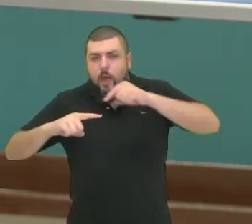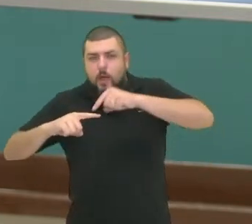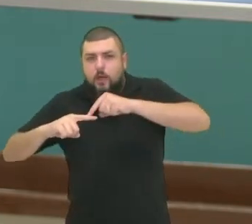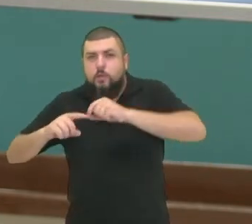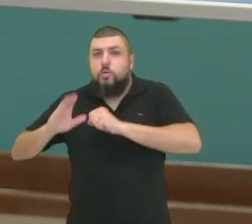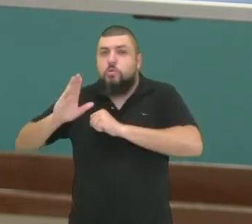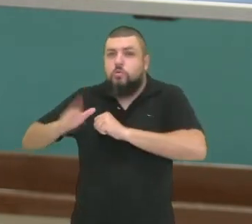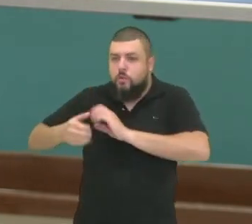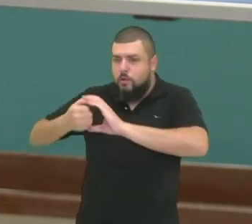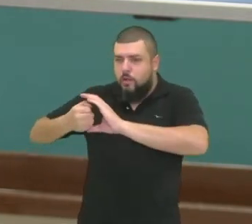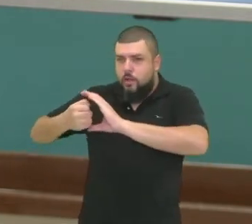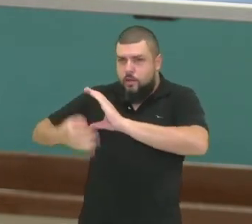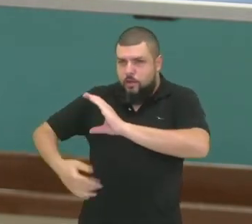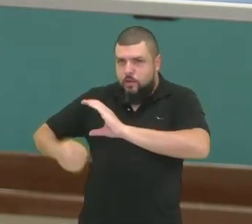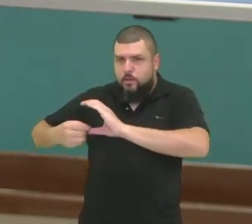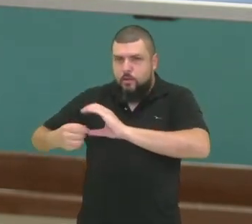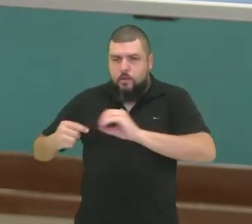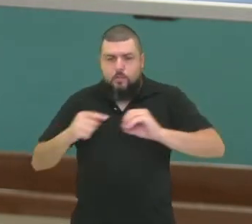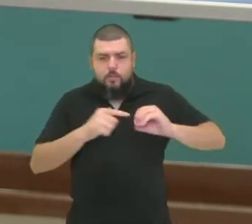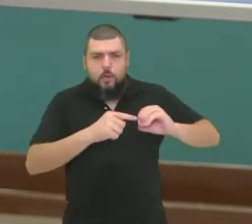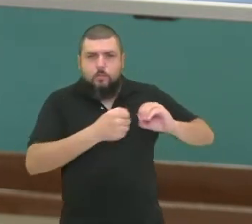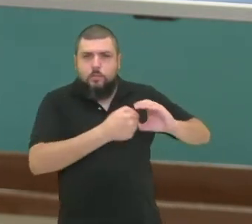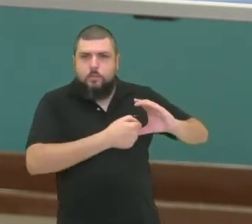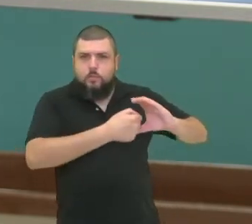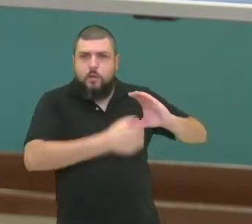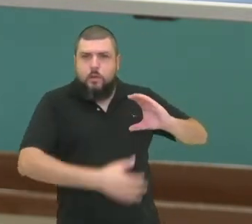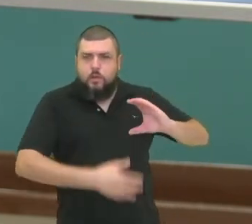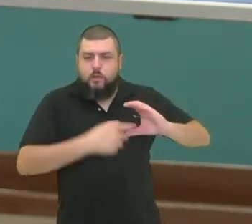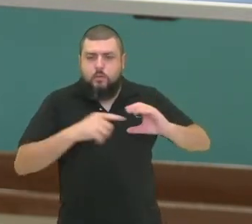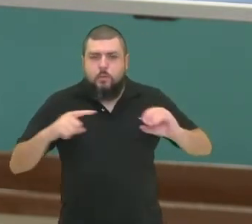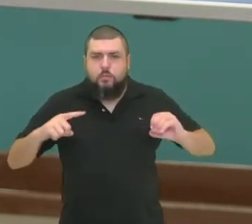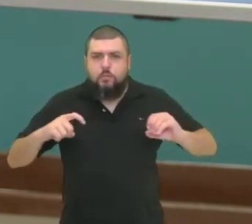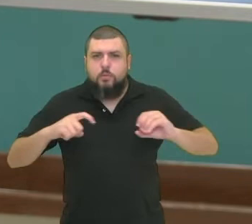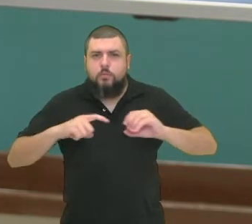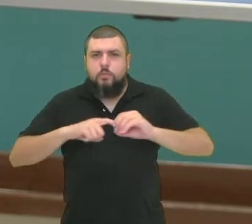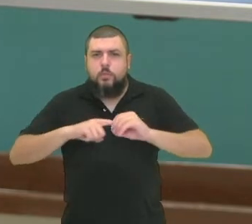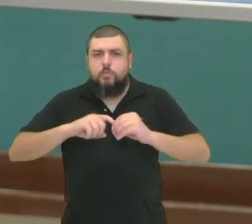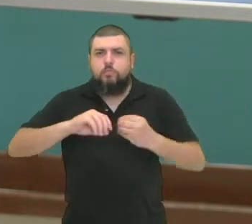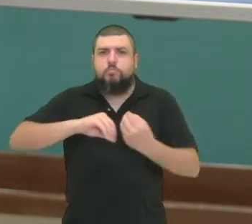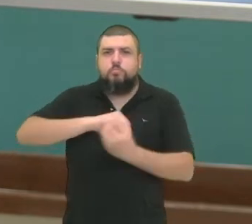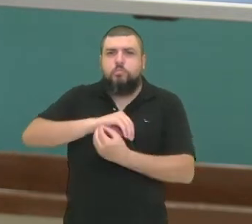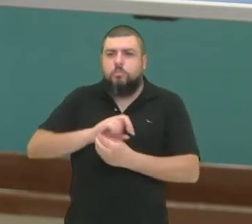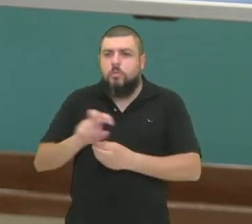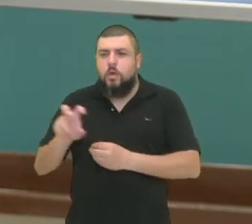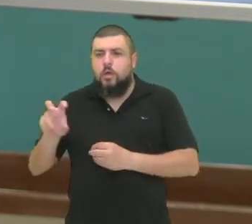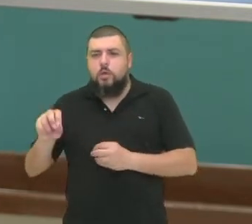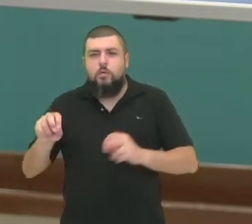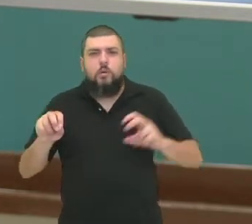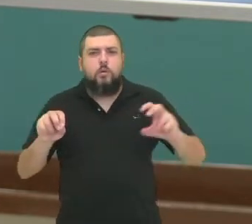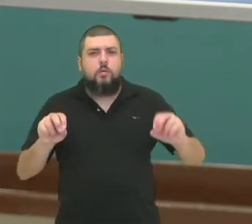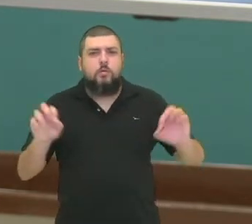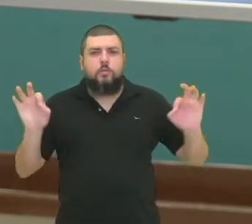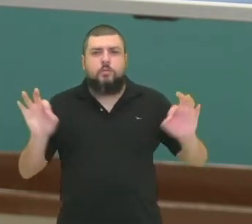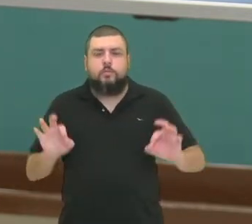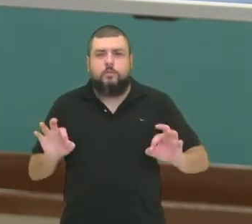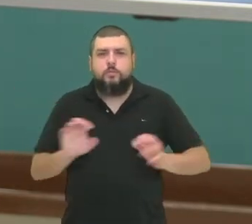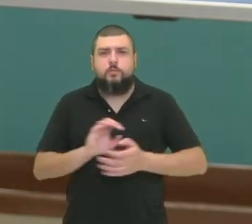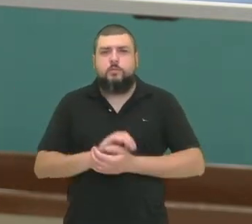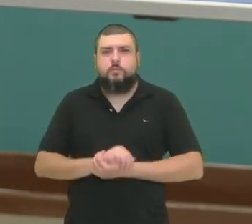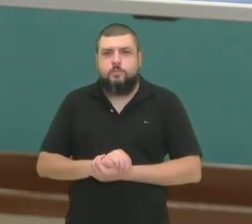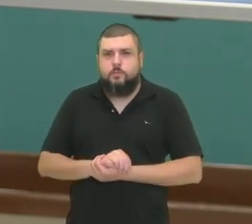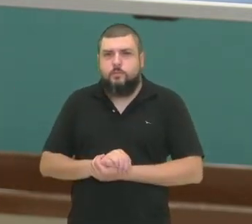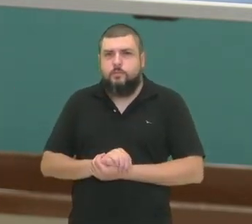Nós herdamos 50% das características pai, 50% das características mãe. Mendel realizou os